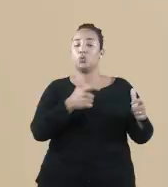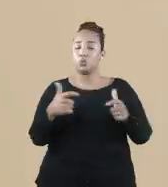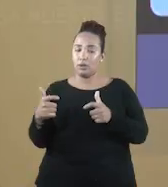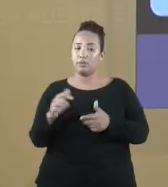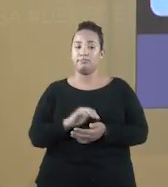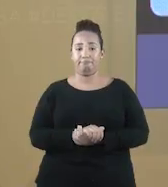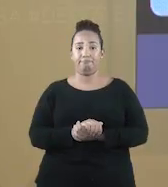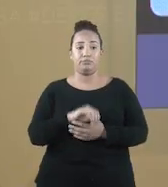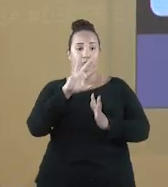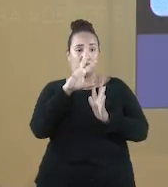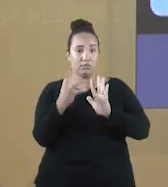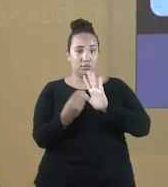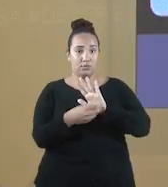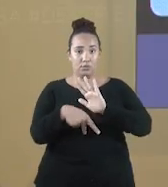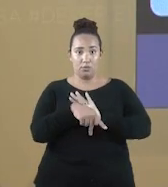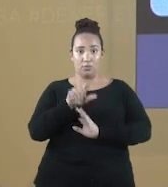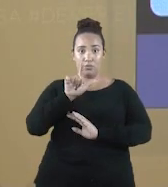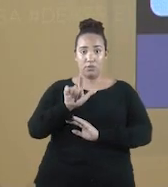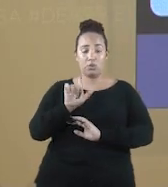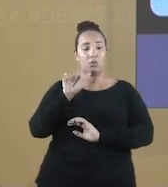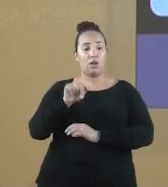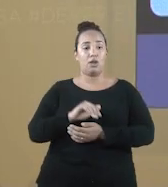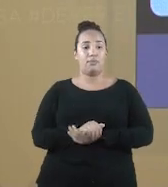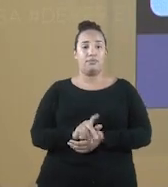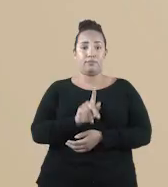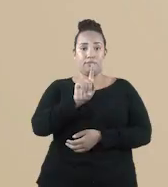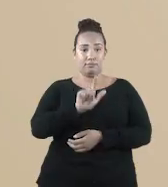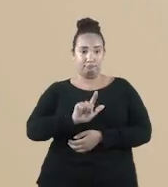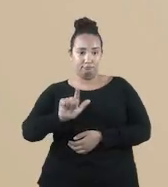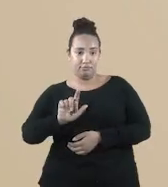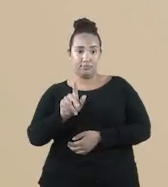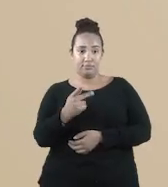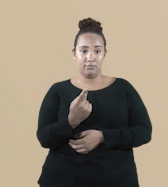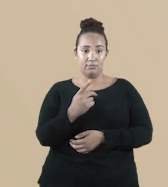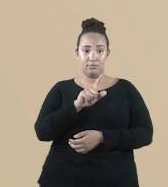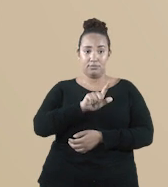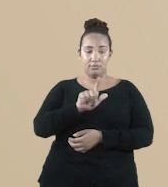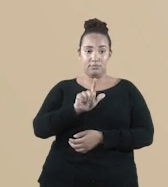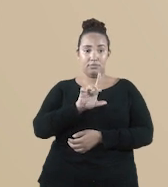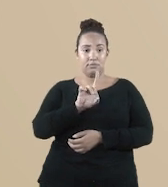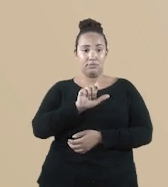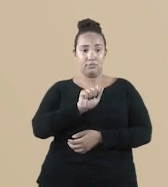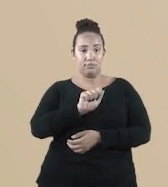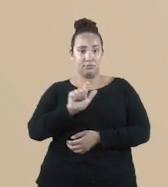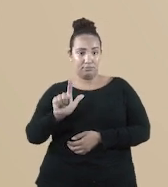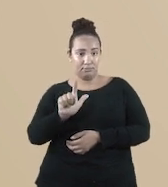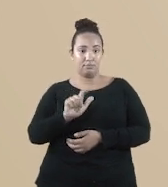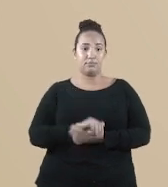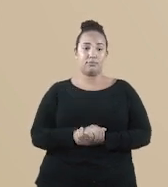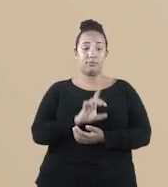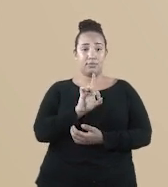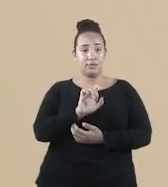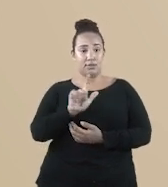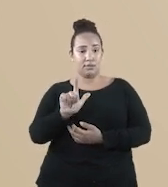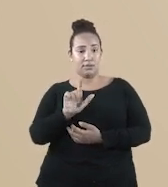locais. As unidades que derivam do litro são quilolitro, hectolitro,